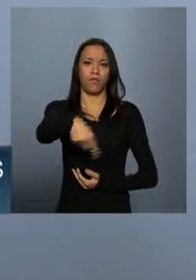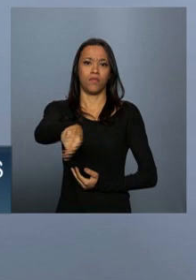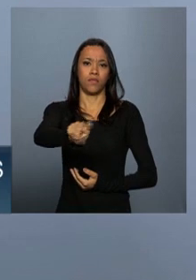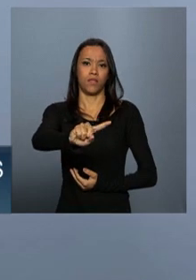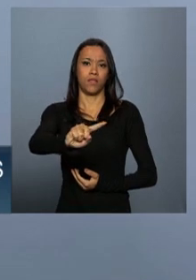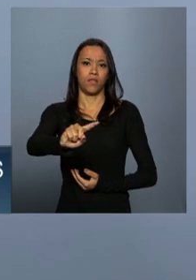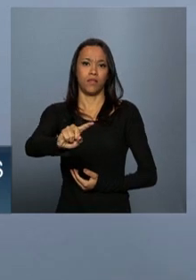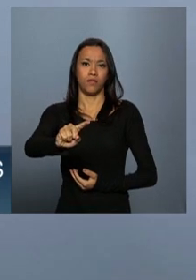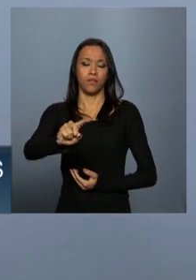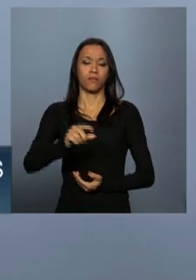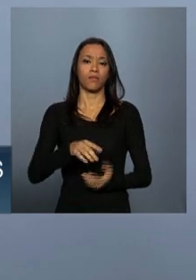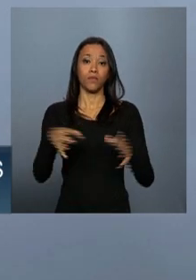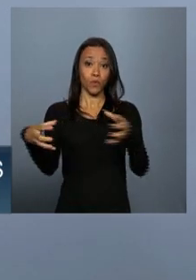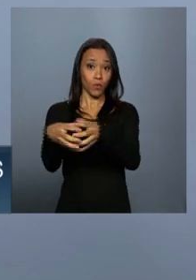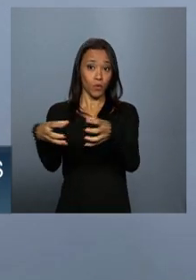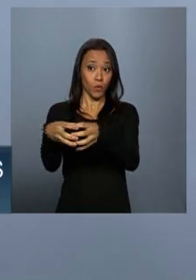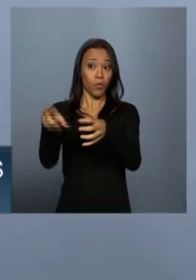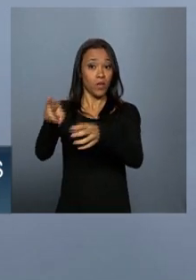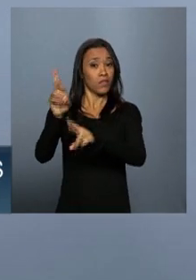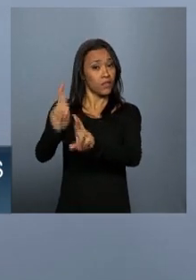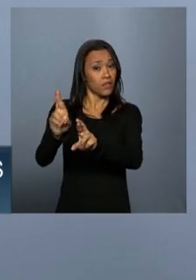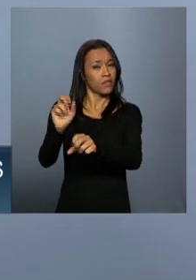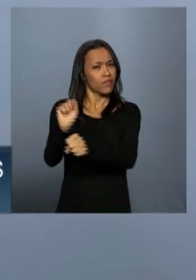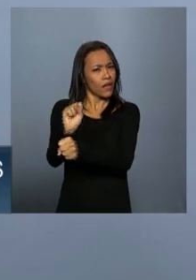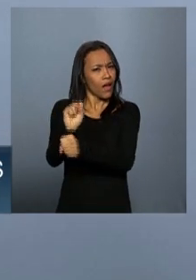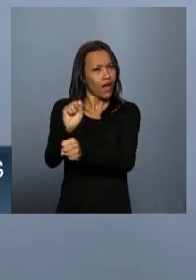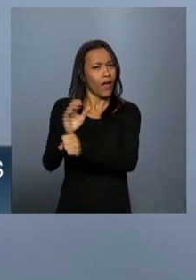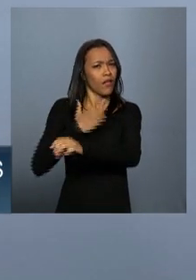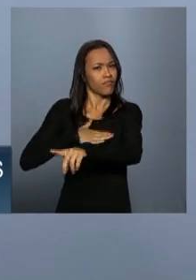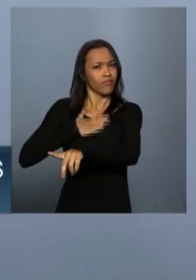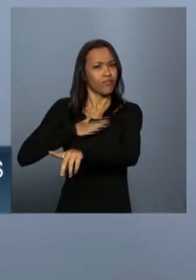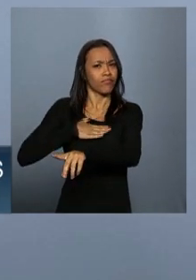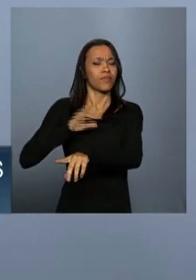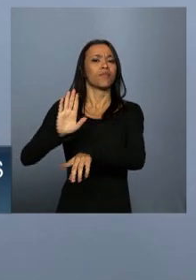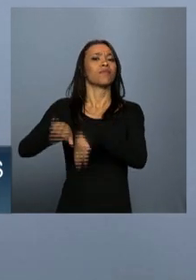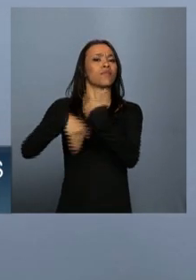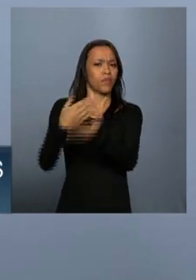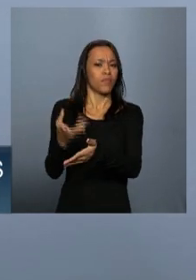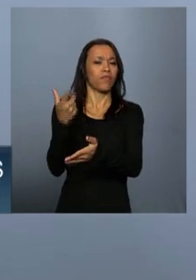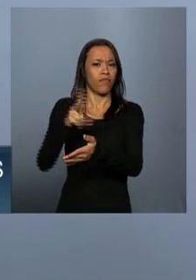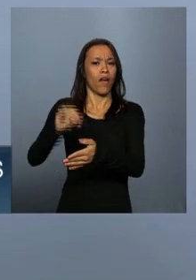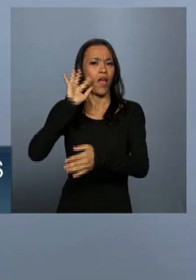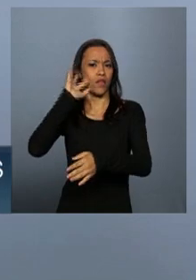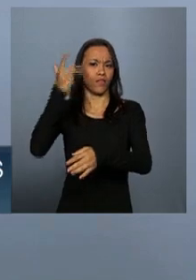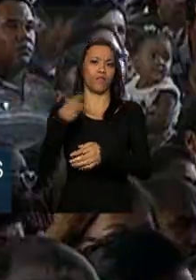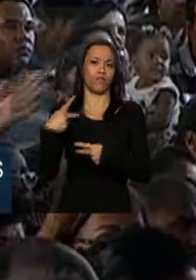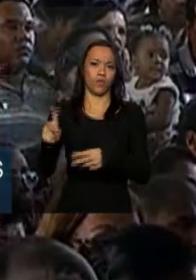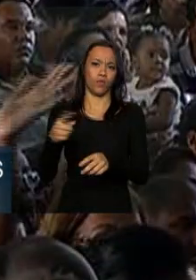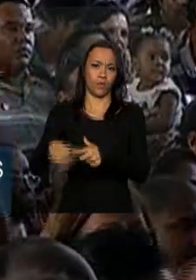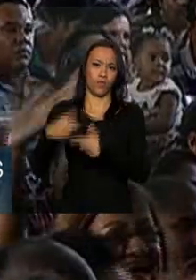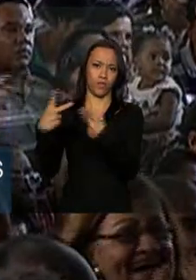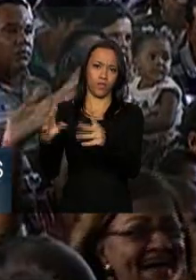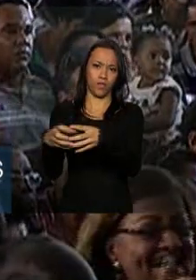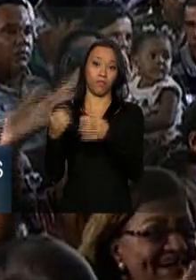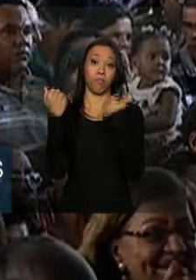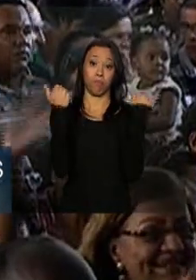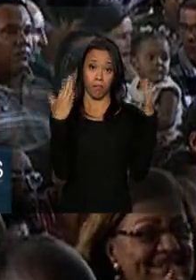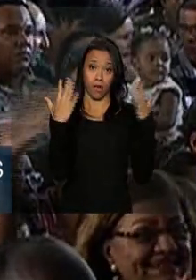da Esperança. Fiquem tranquilos, em alguns dias vocês estão com a Bice e vão resolver. Parabéns a